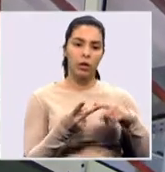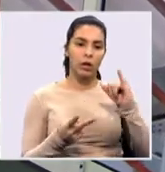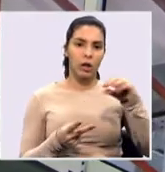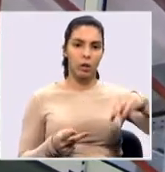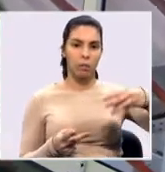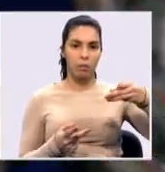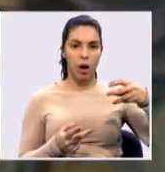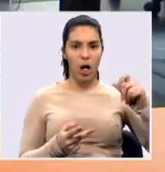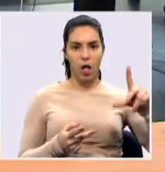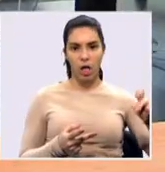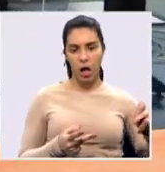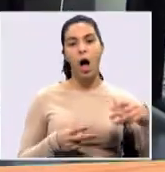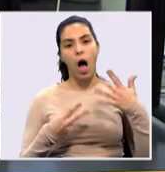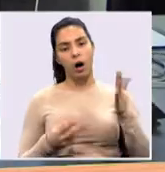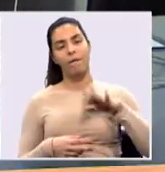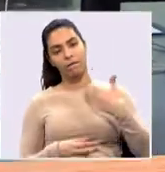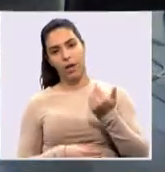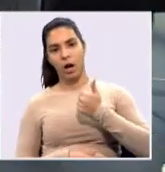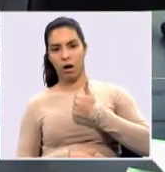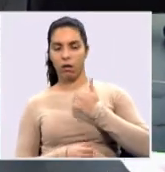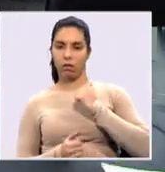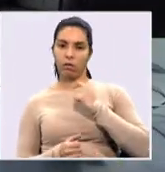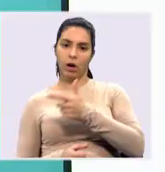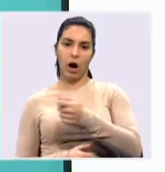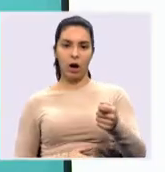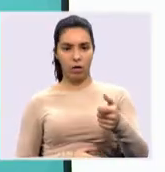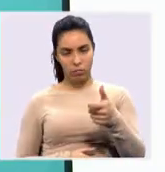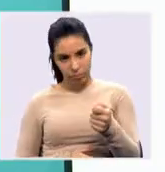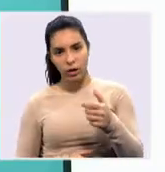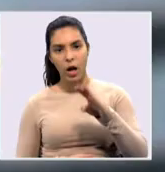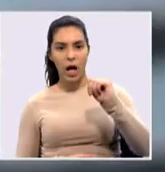passei pela Impala e agora estou no canal S+.